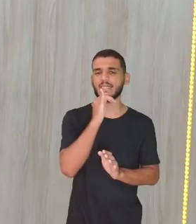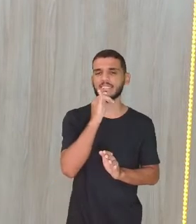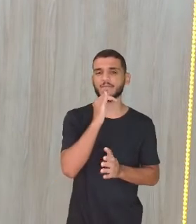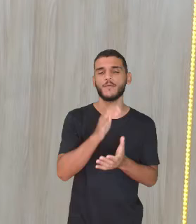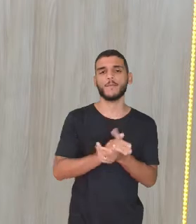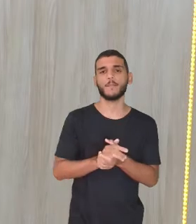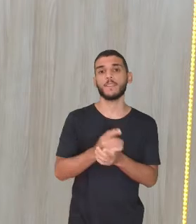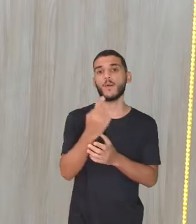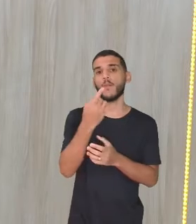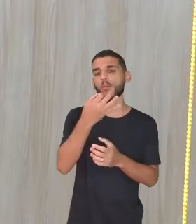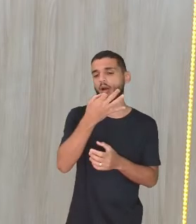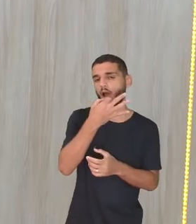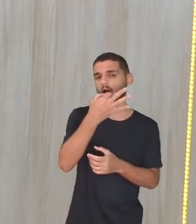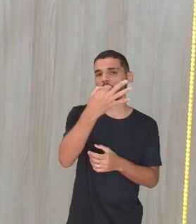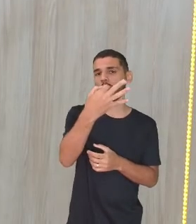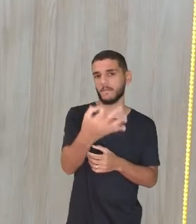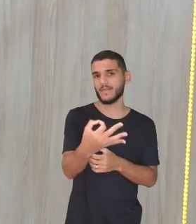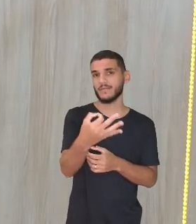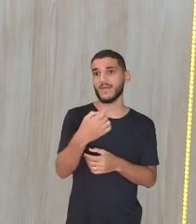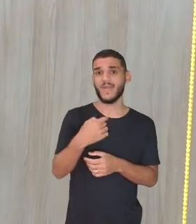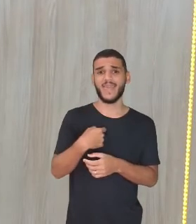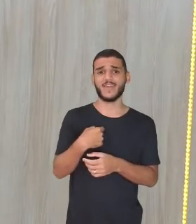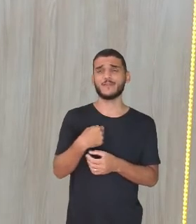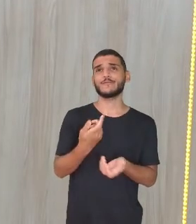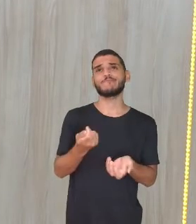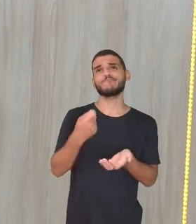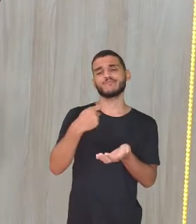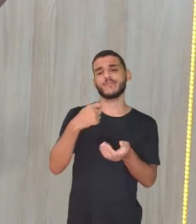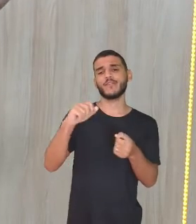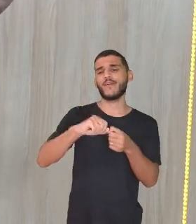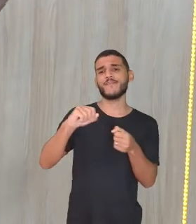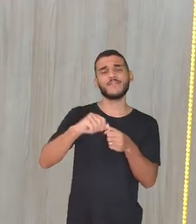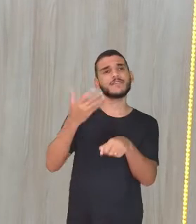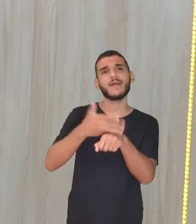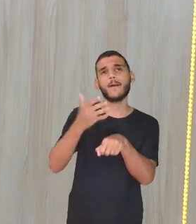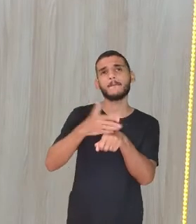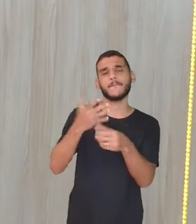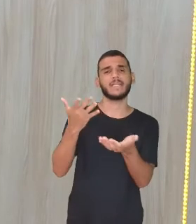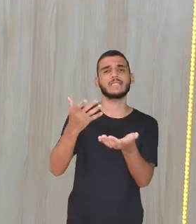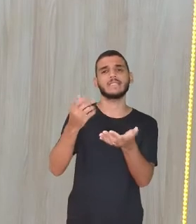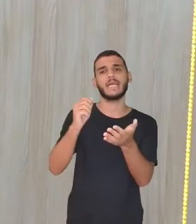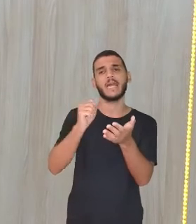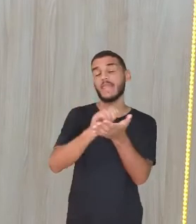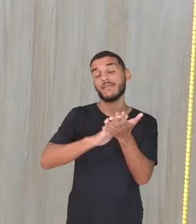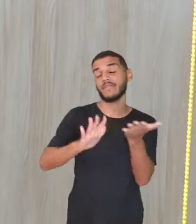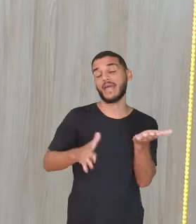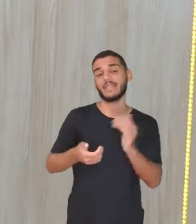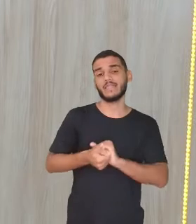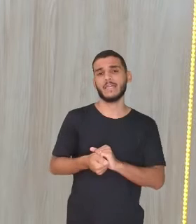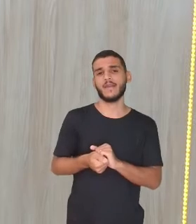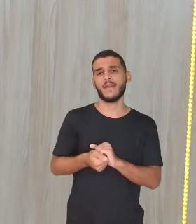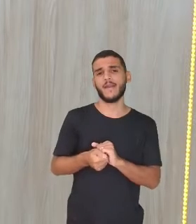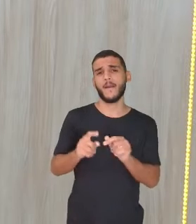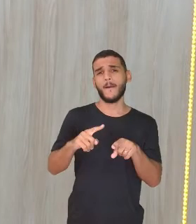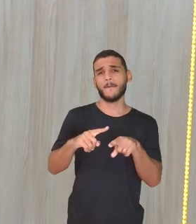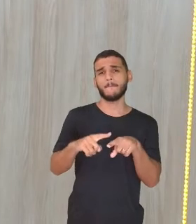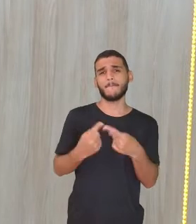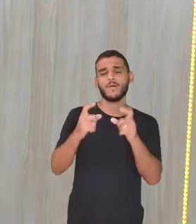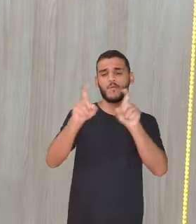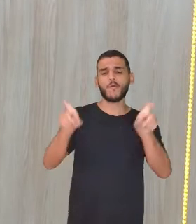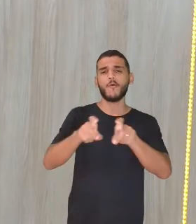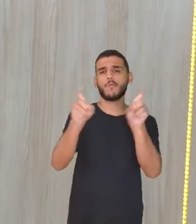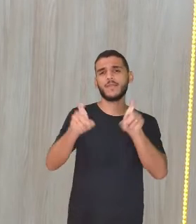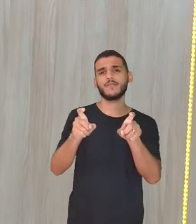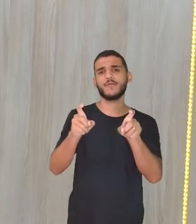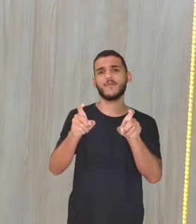um argumento como, por exemplo, eu não fiz a tarefa, o exercício de casa porque meu computador pegou um vírus e eu não pude utilizar a